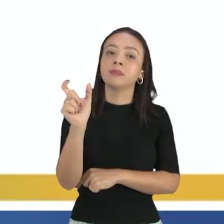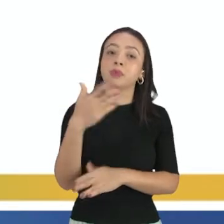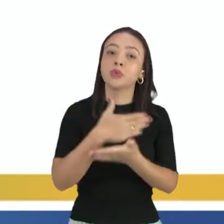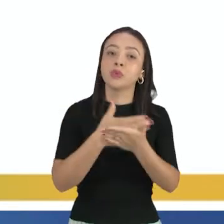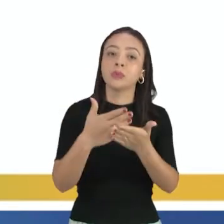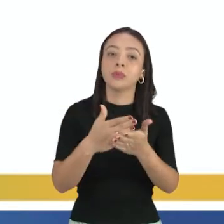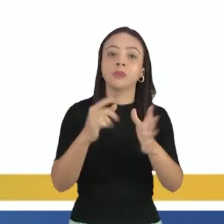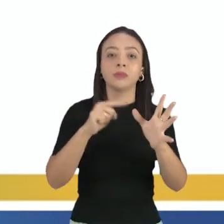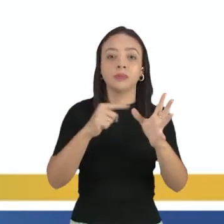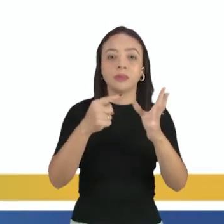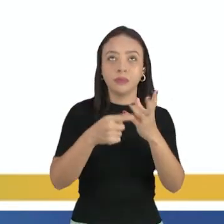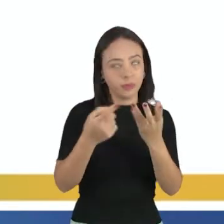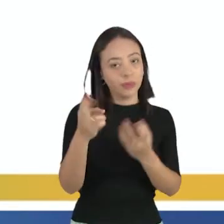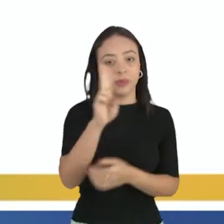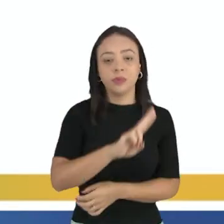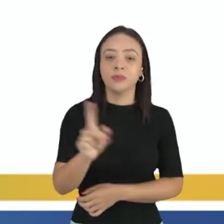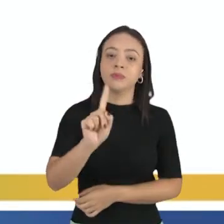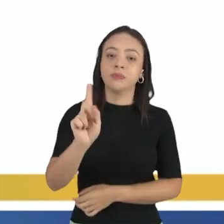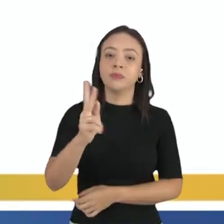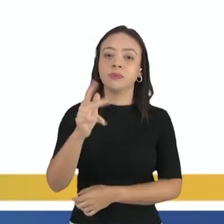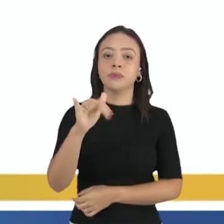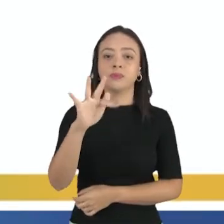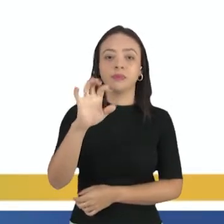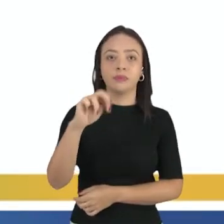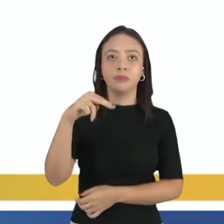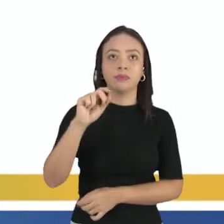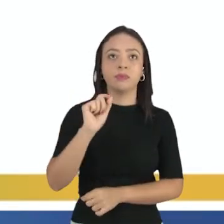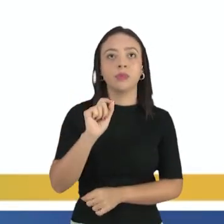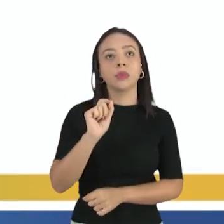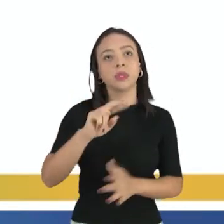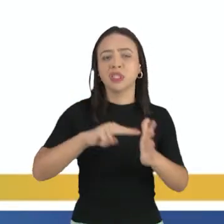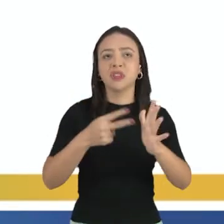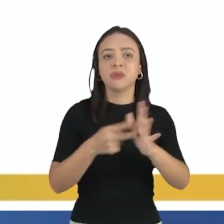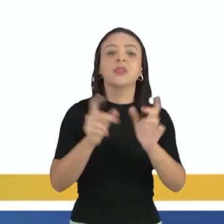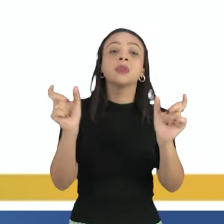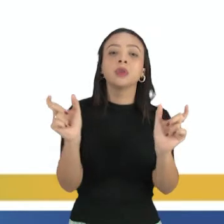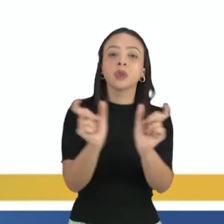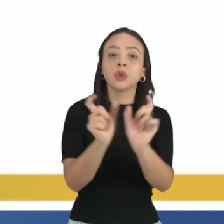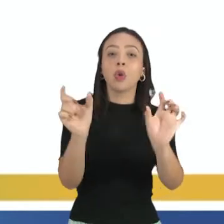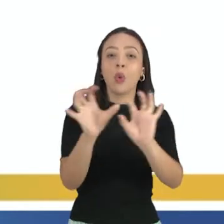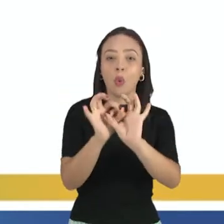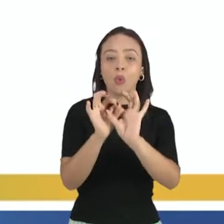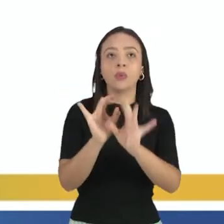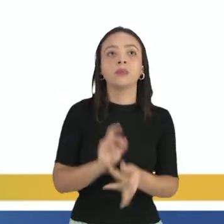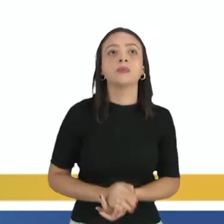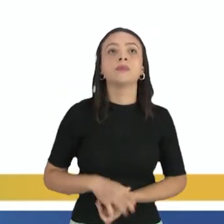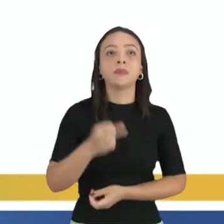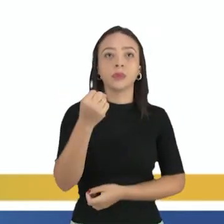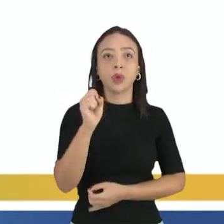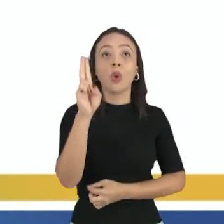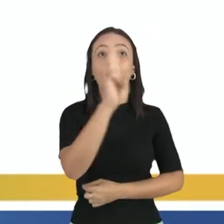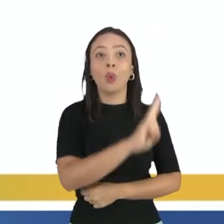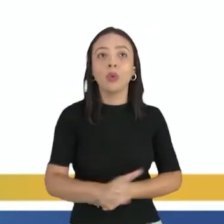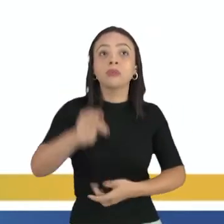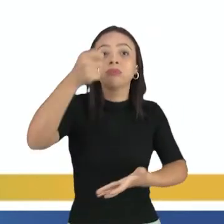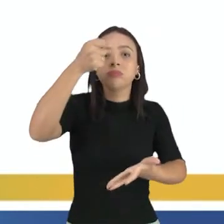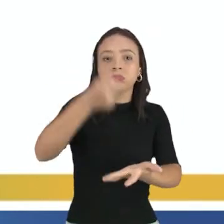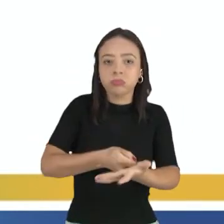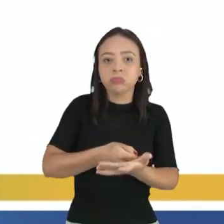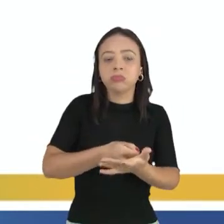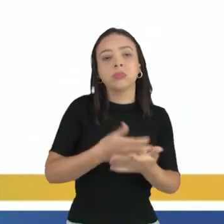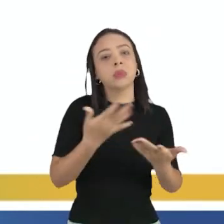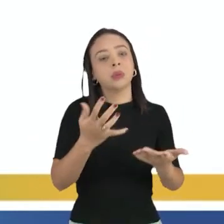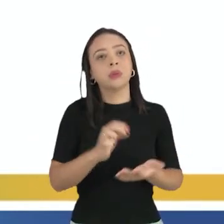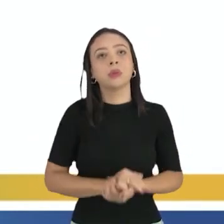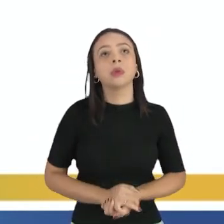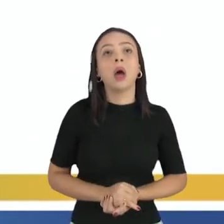começa com vogal, não se utiliza hífen, ou seja, elas se unem. 8. Utilização obrigatória.